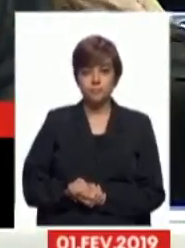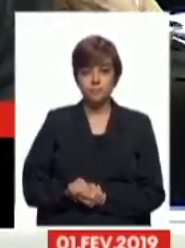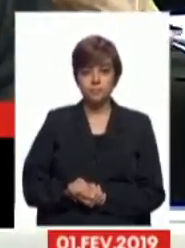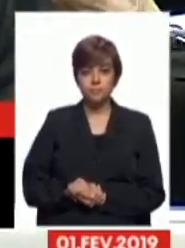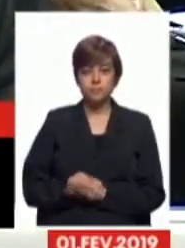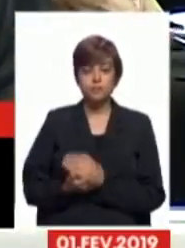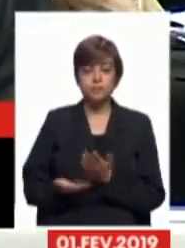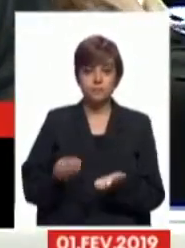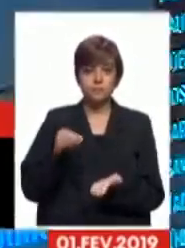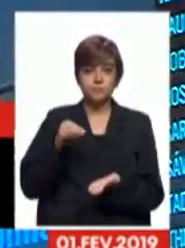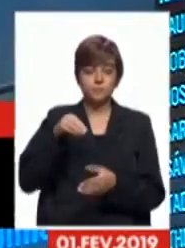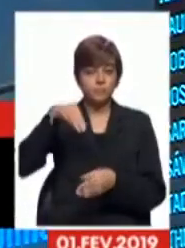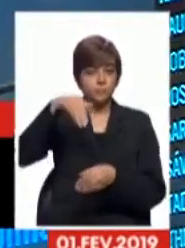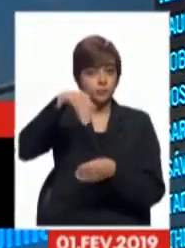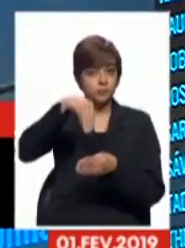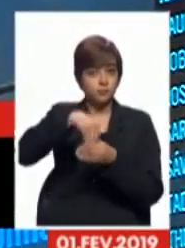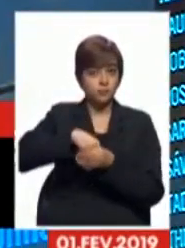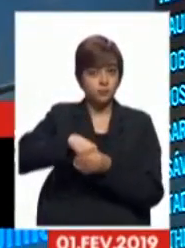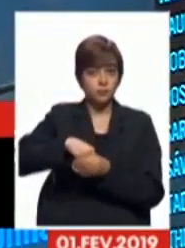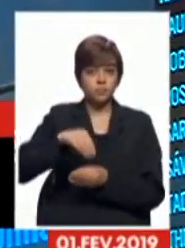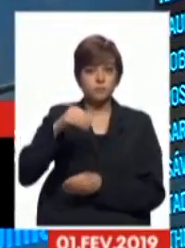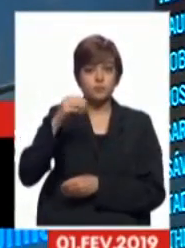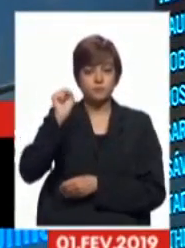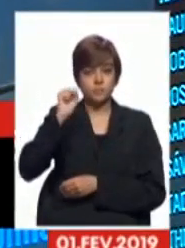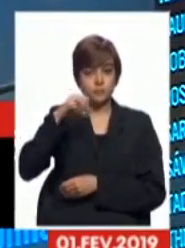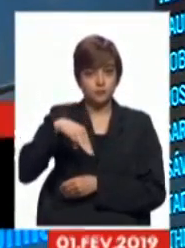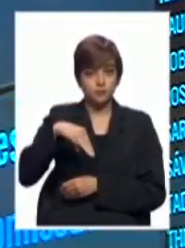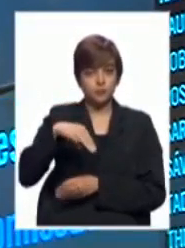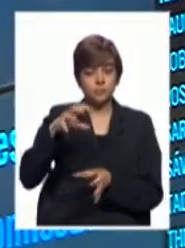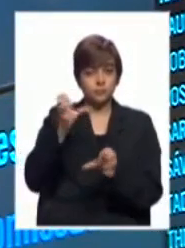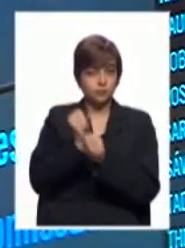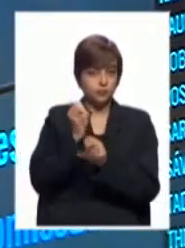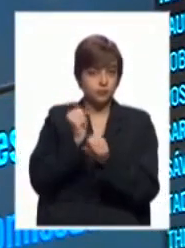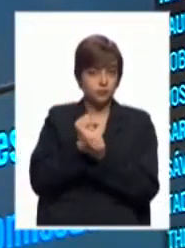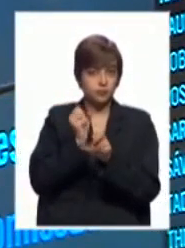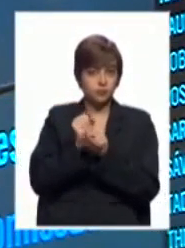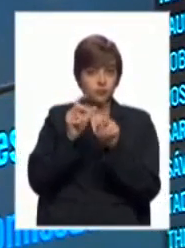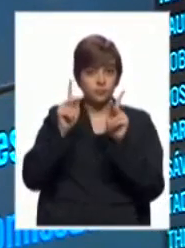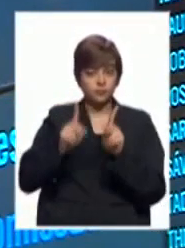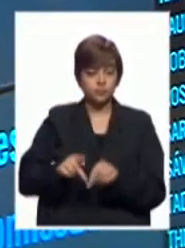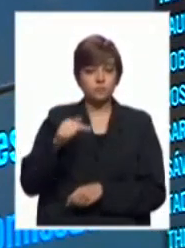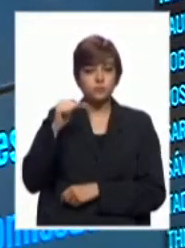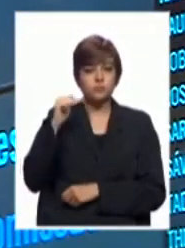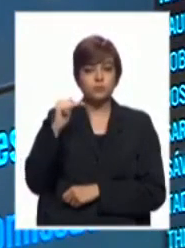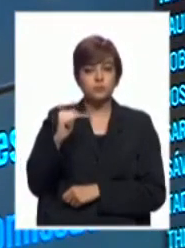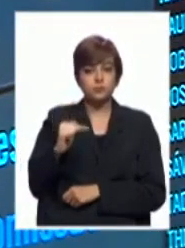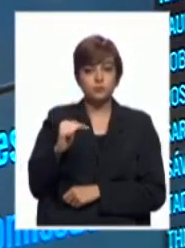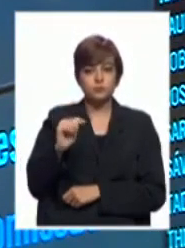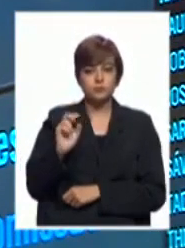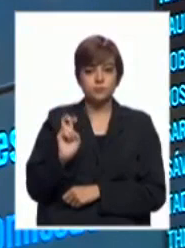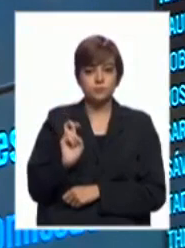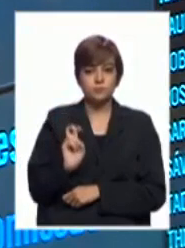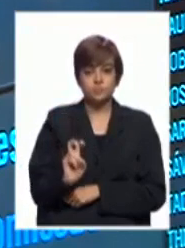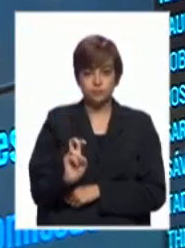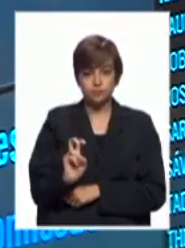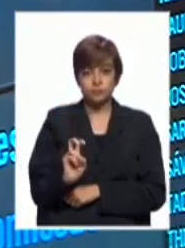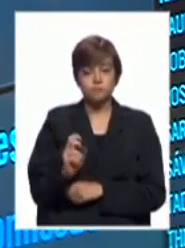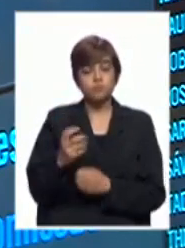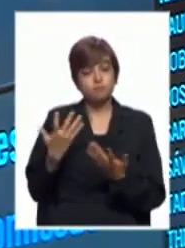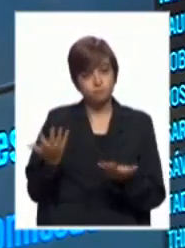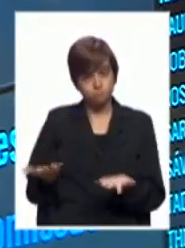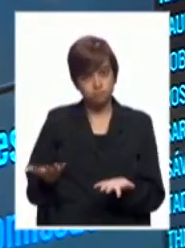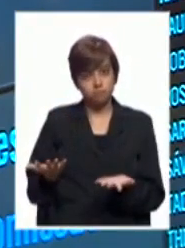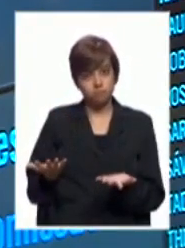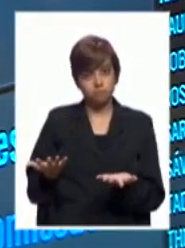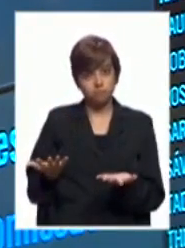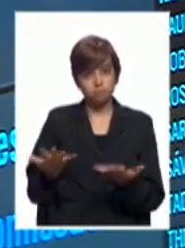Votaram sim para presidente Agostinho Patrus Filho, 75 votos. Portanto,